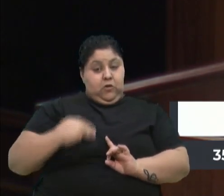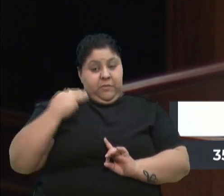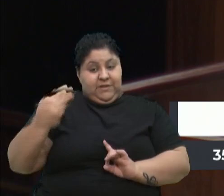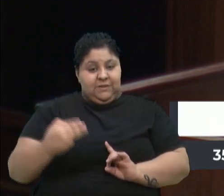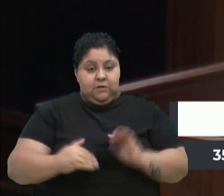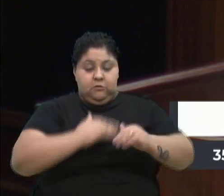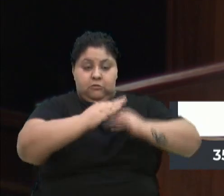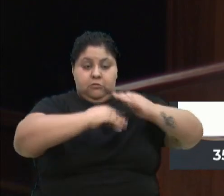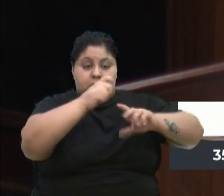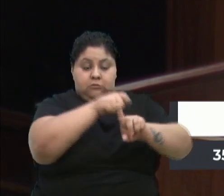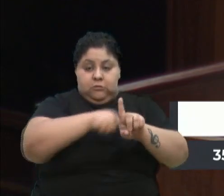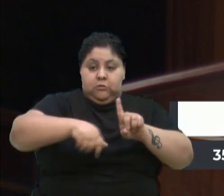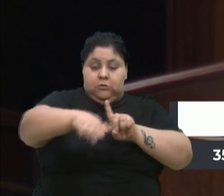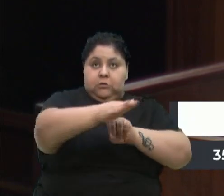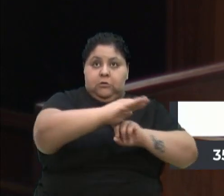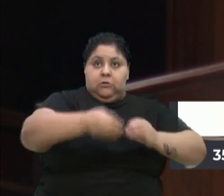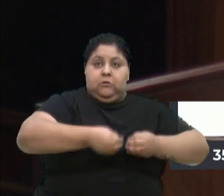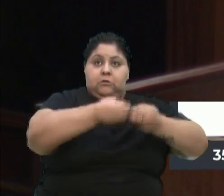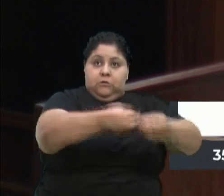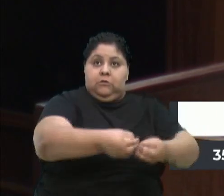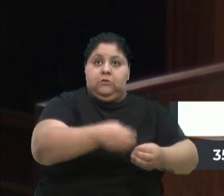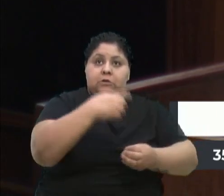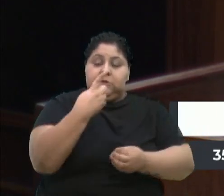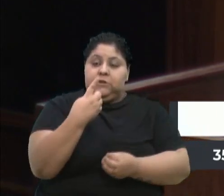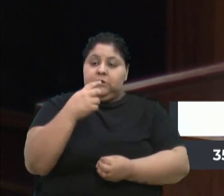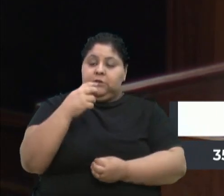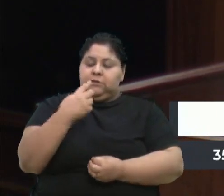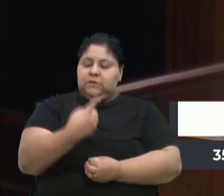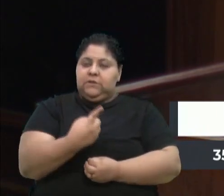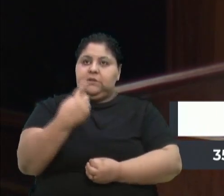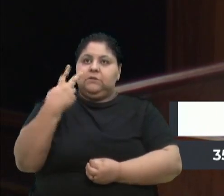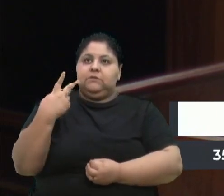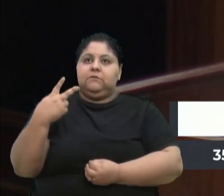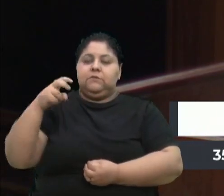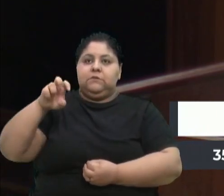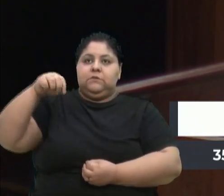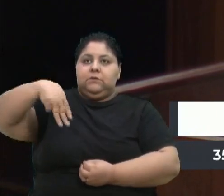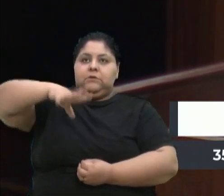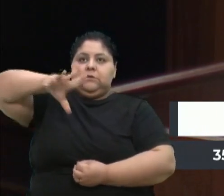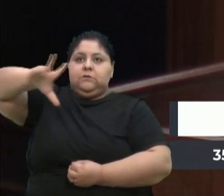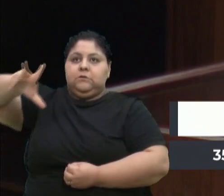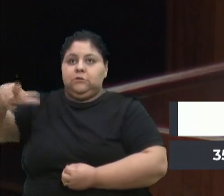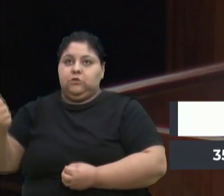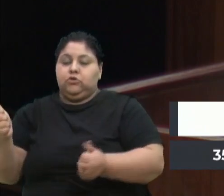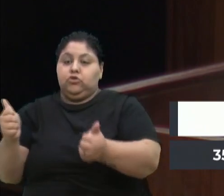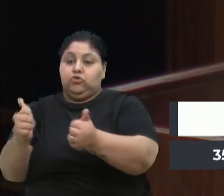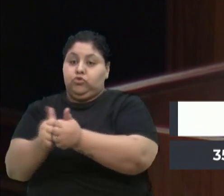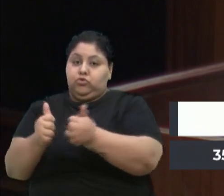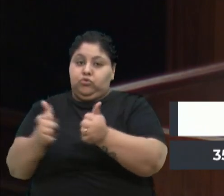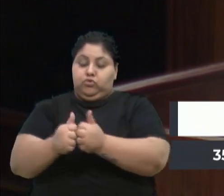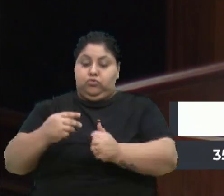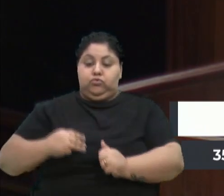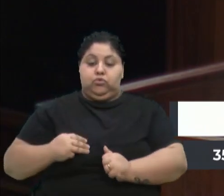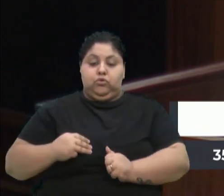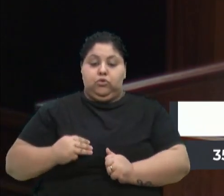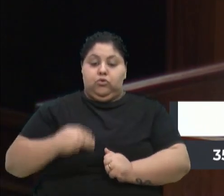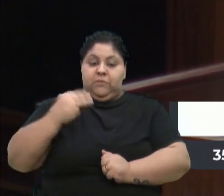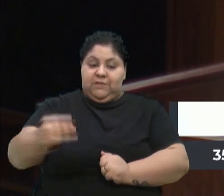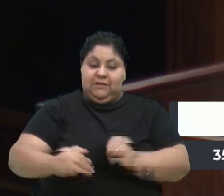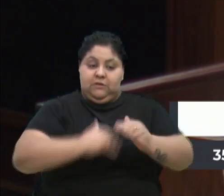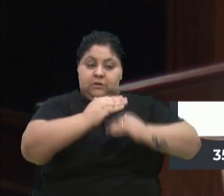disponibilizou 125 milhões para o Programa de Aquisição de Alimentos através do Ministério do Desenvolvimento Agrário. Para o Bolsa